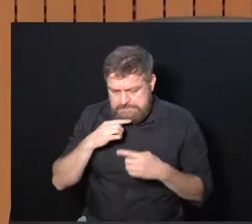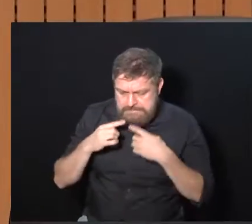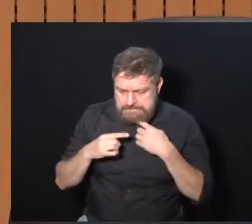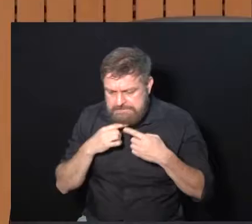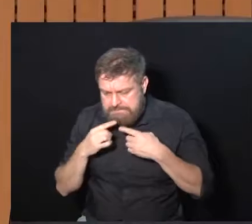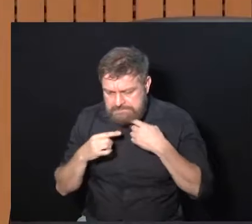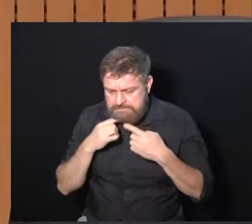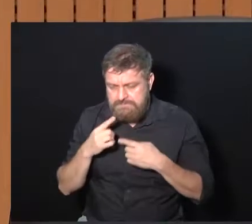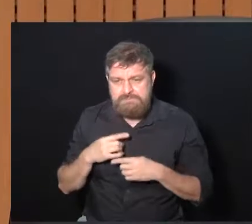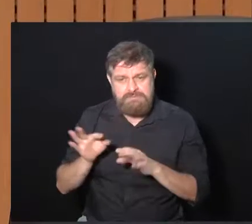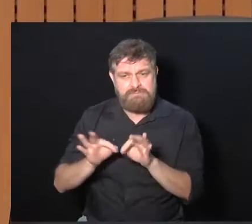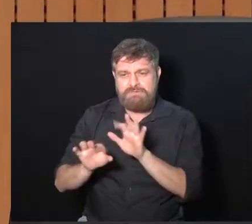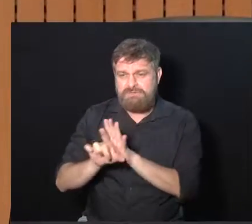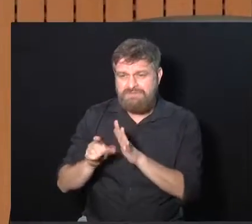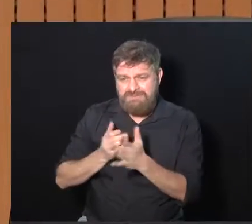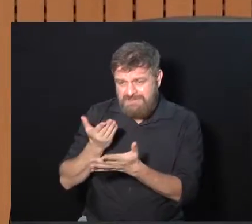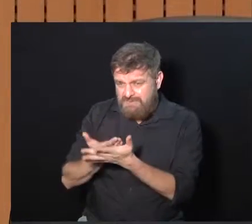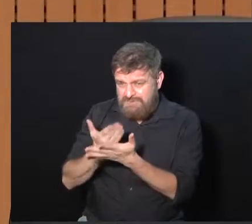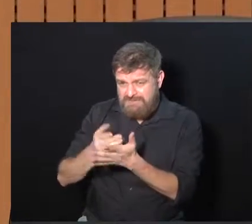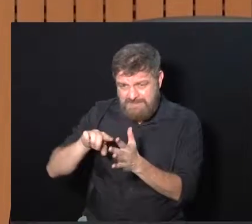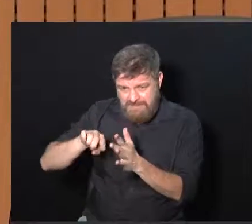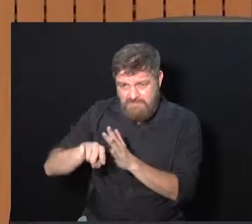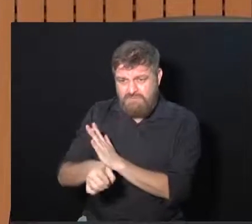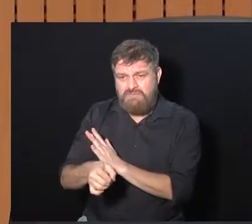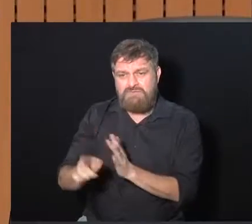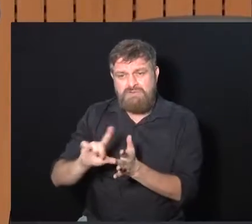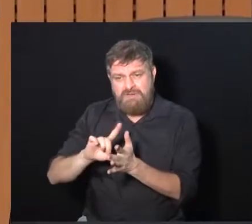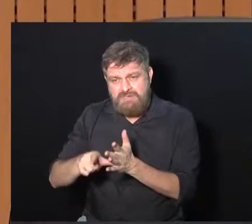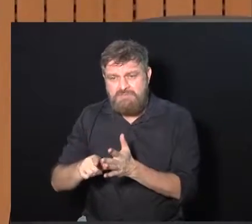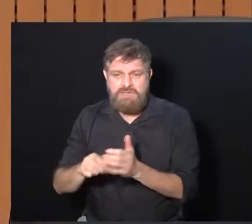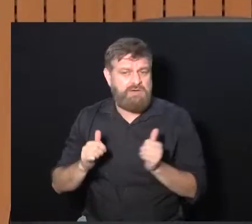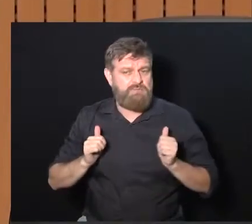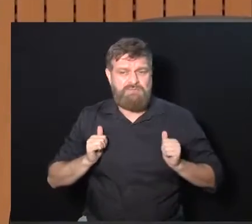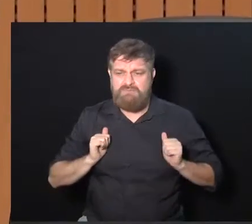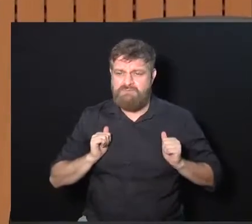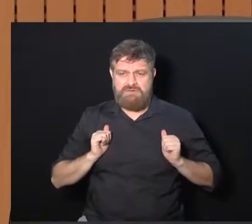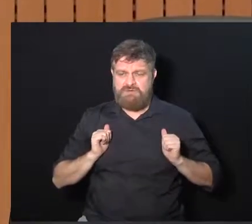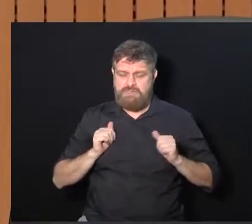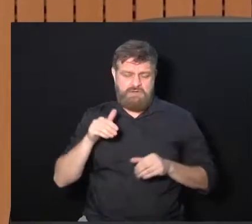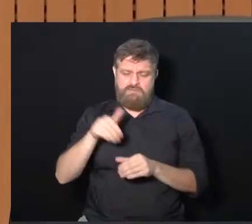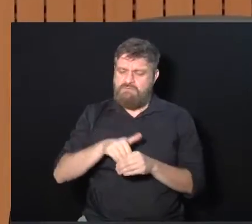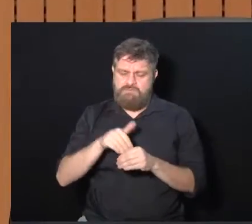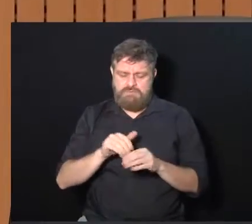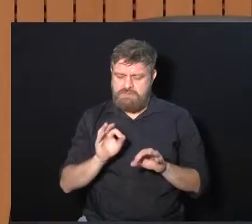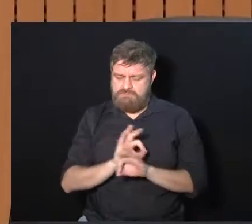projeto, então eu vou estudá-lo mais profundamente e vou me abster da votação do item 1.